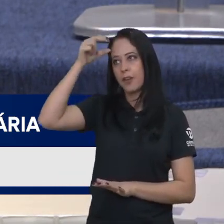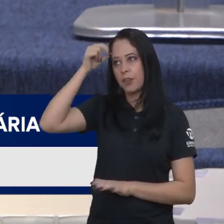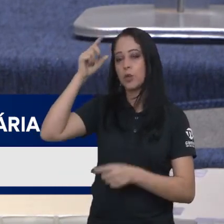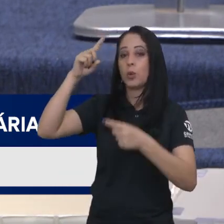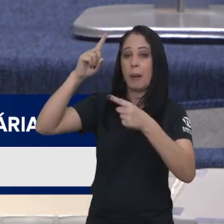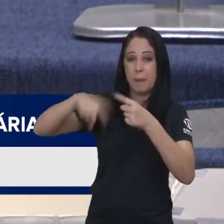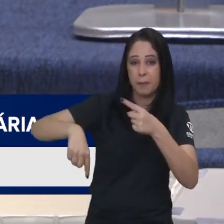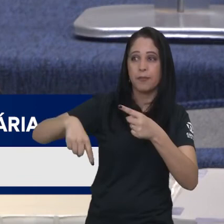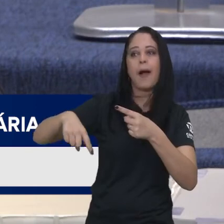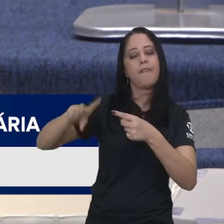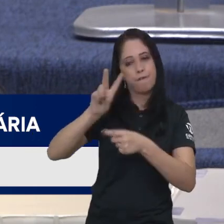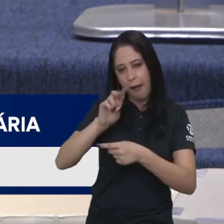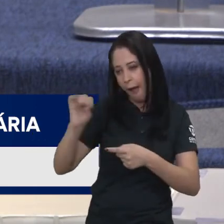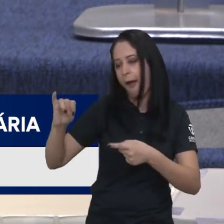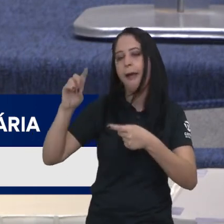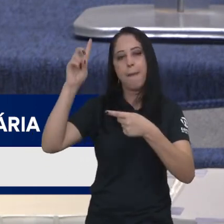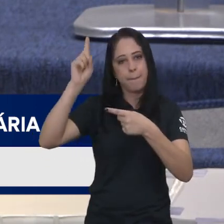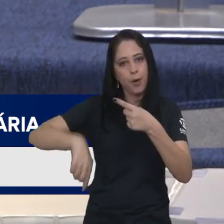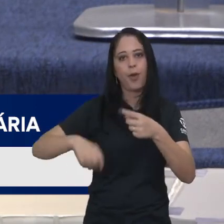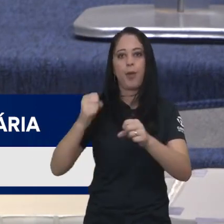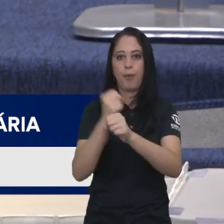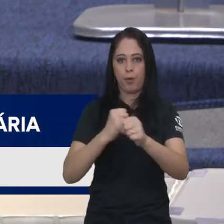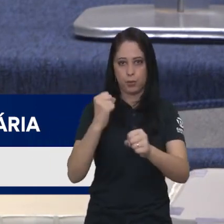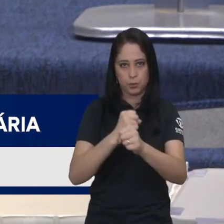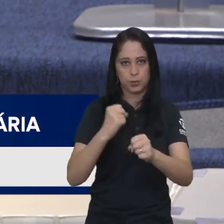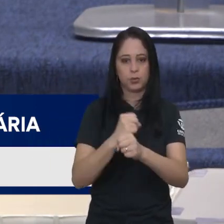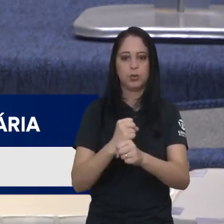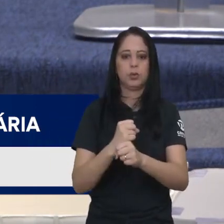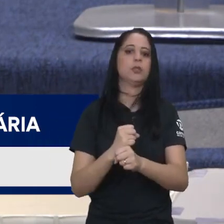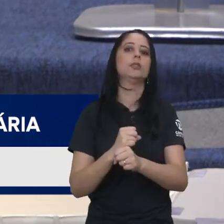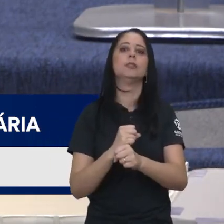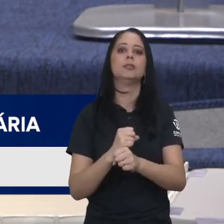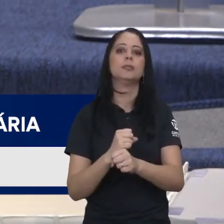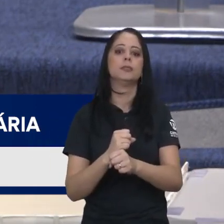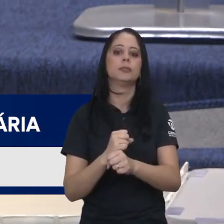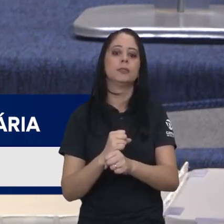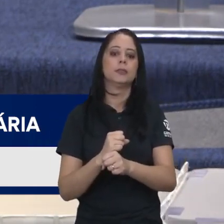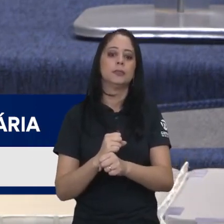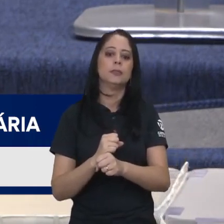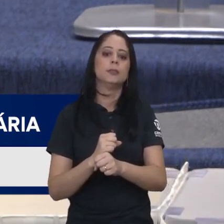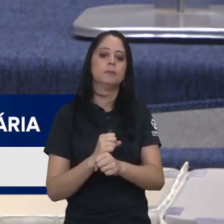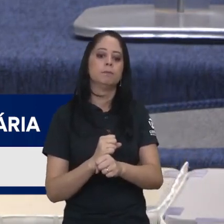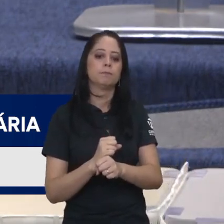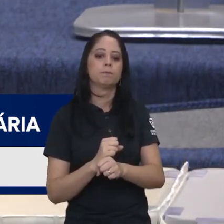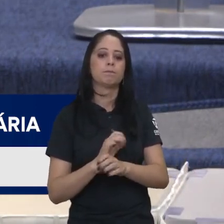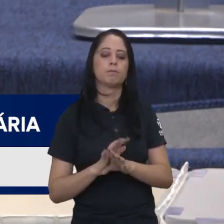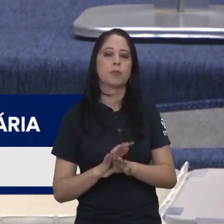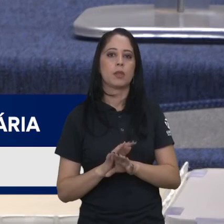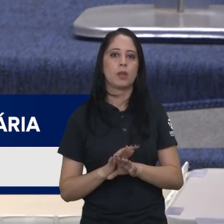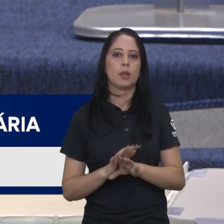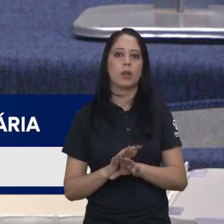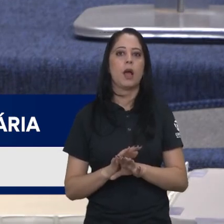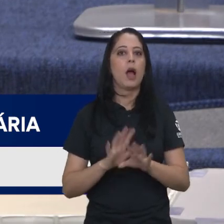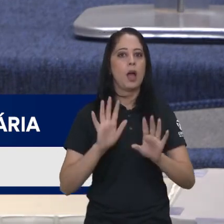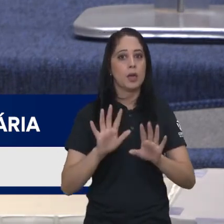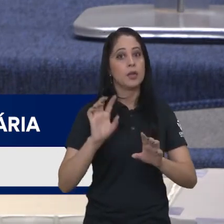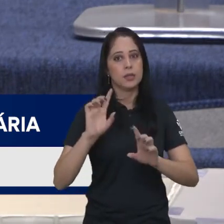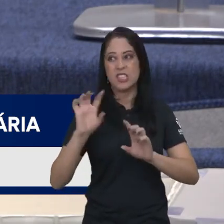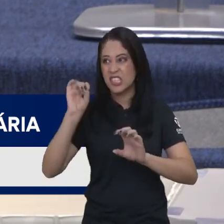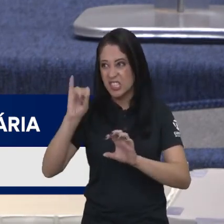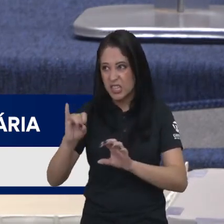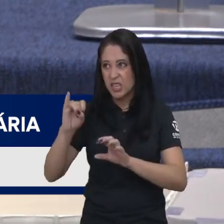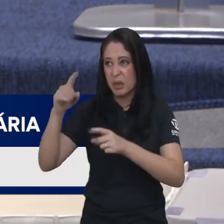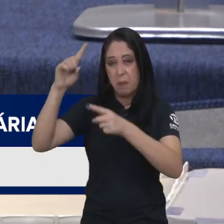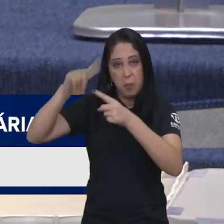negativa vocês procuram um advogado, quem tem condições de pagar, ou a defensoria pública, quem não tem condições de pagar, para ingressar em juízo. Aí vocês vão ter uma ordem